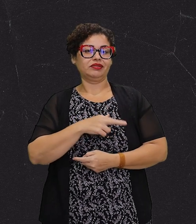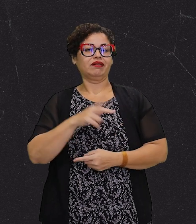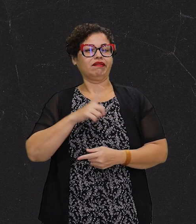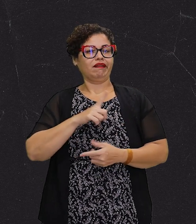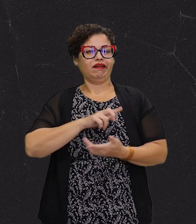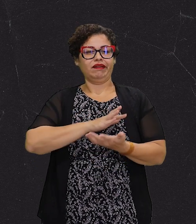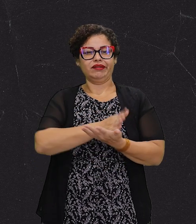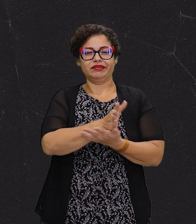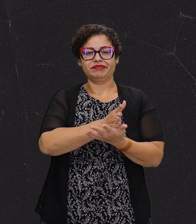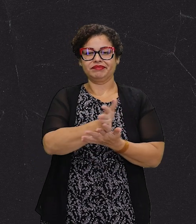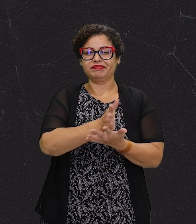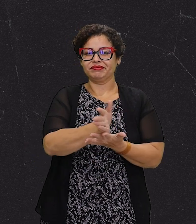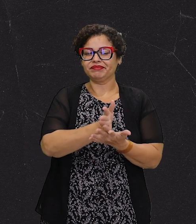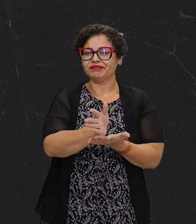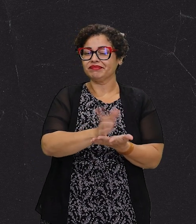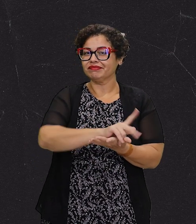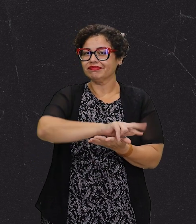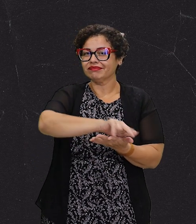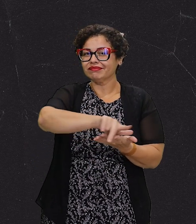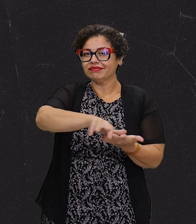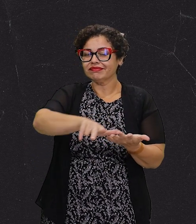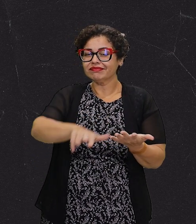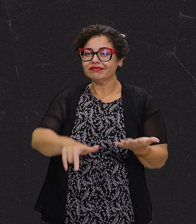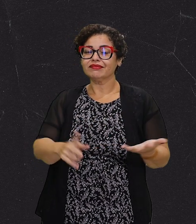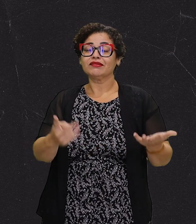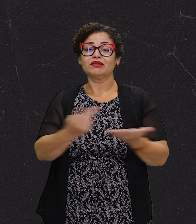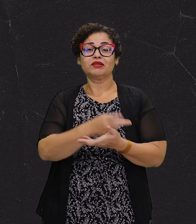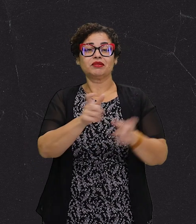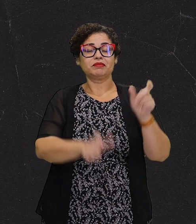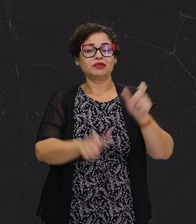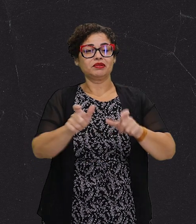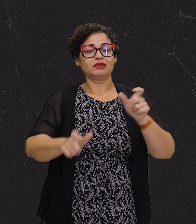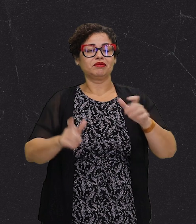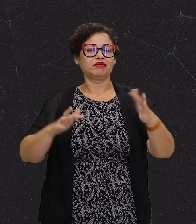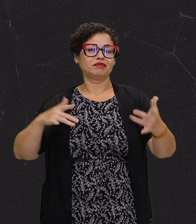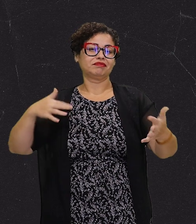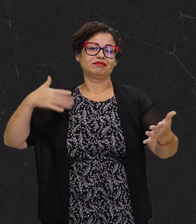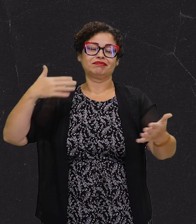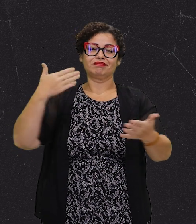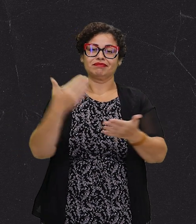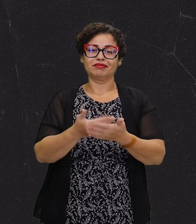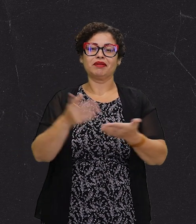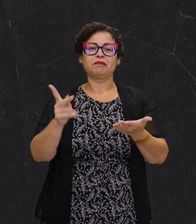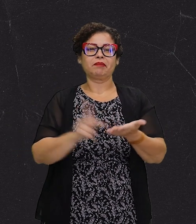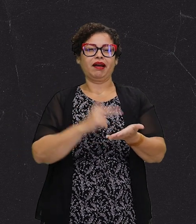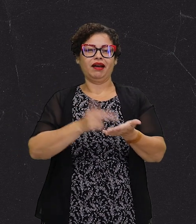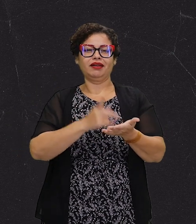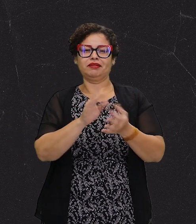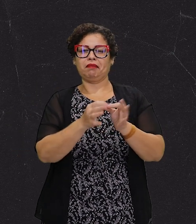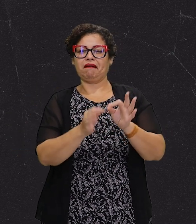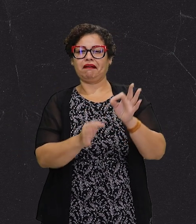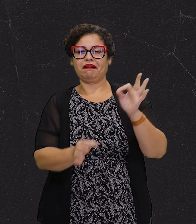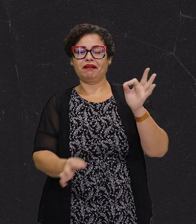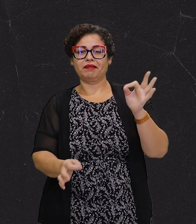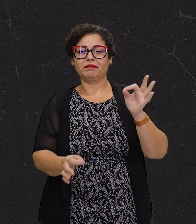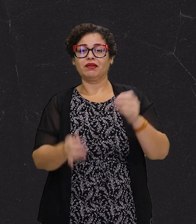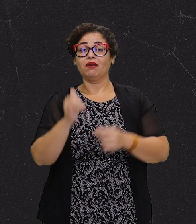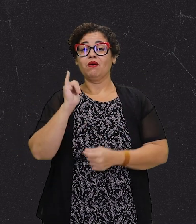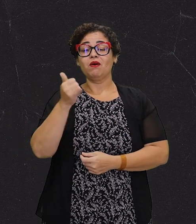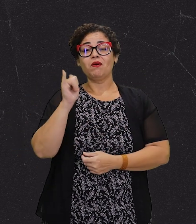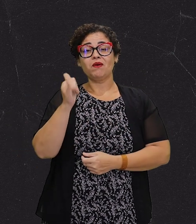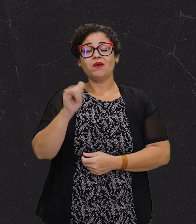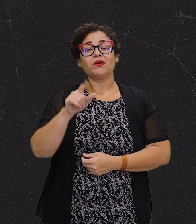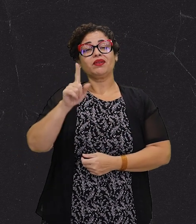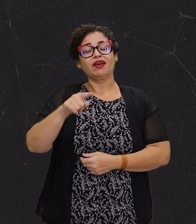exploram múltiplas tramas e desenvolvem personagens ao longo de muitas páginas. Os contos são